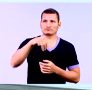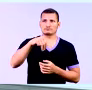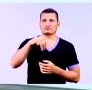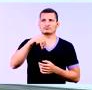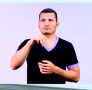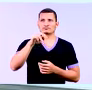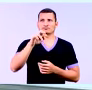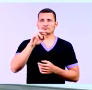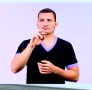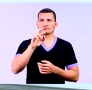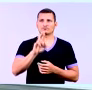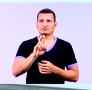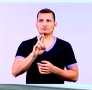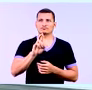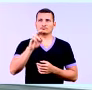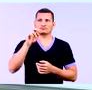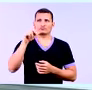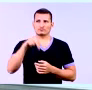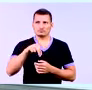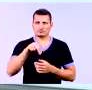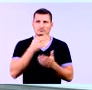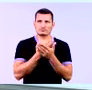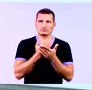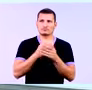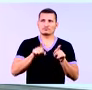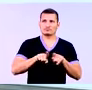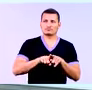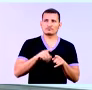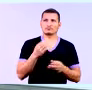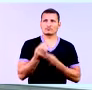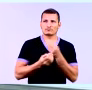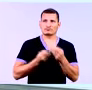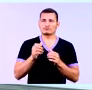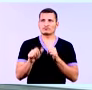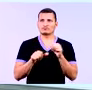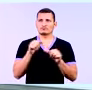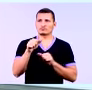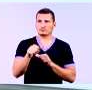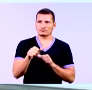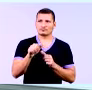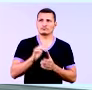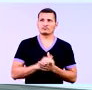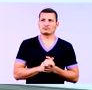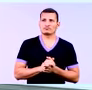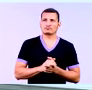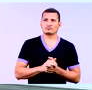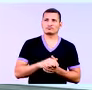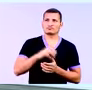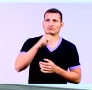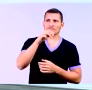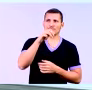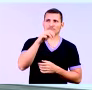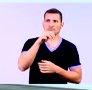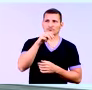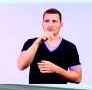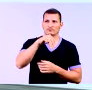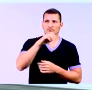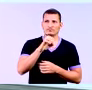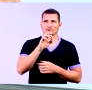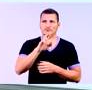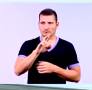normalizado, então nós estudamos também como transformar do modelo conceitual, do modelo